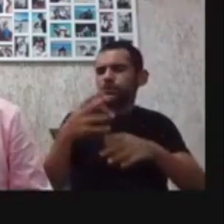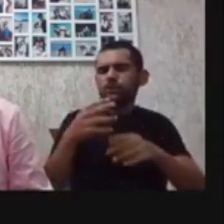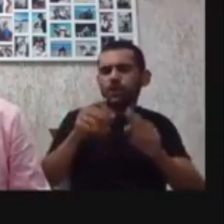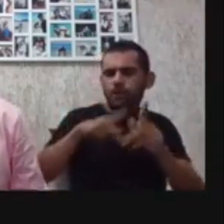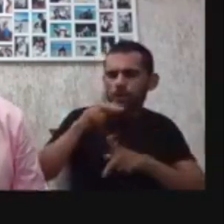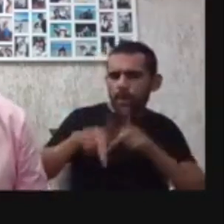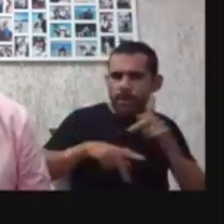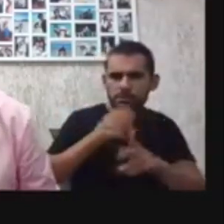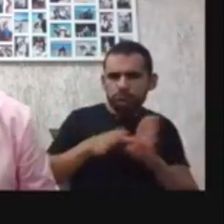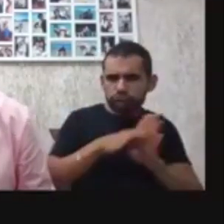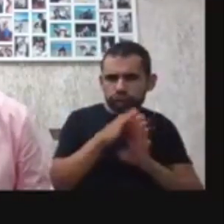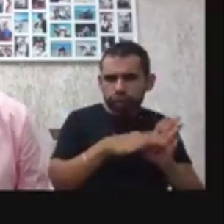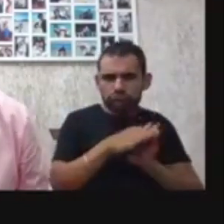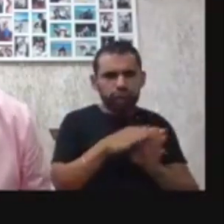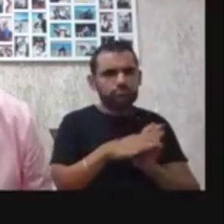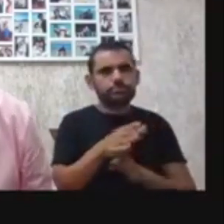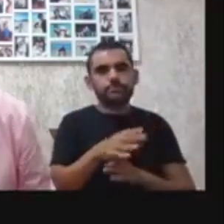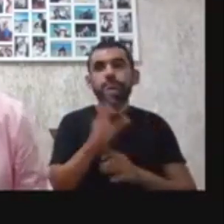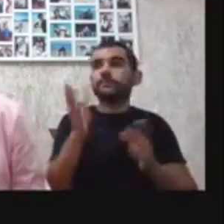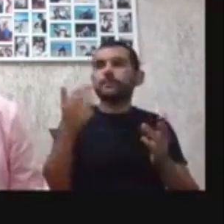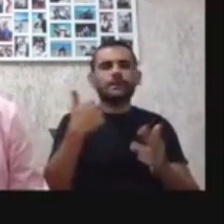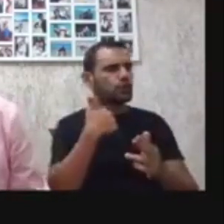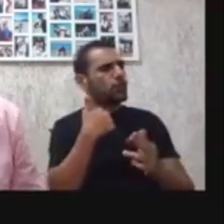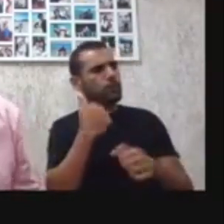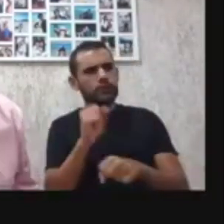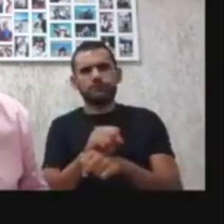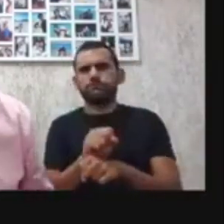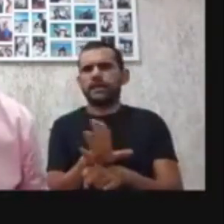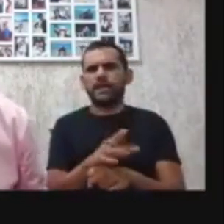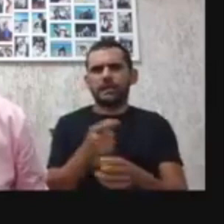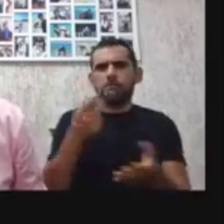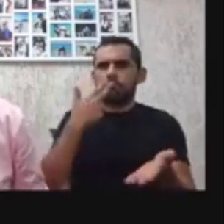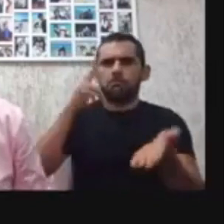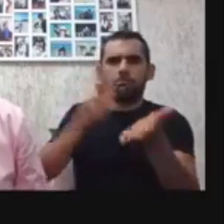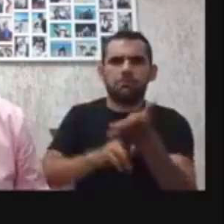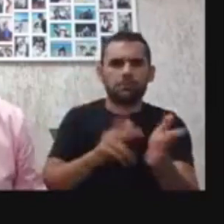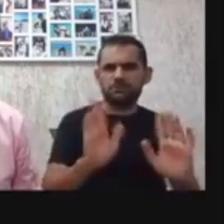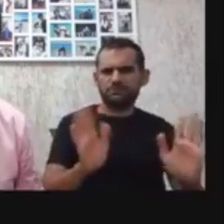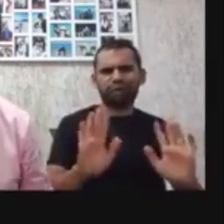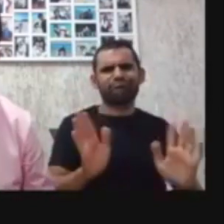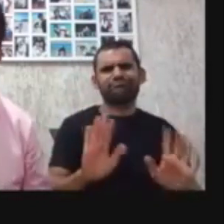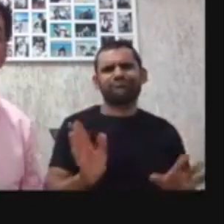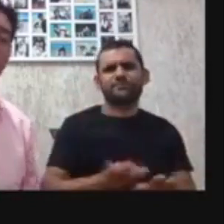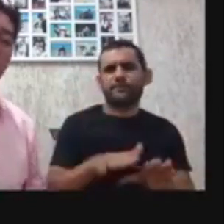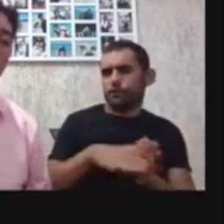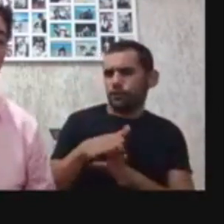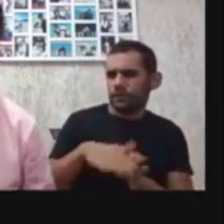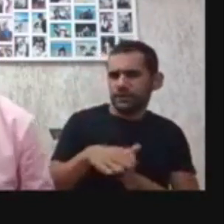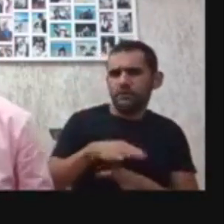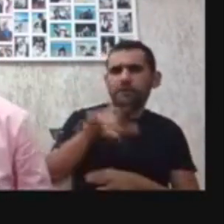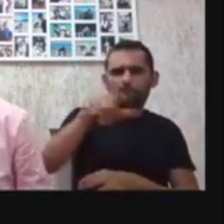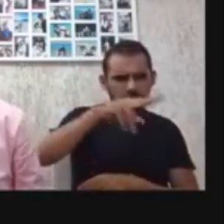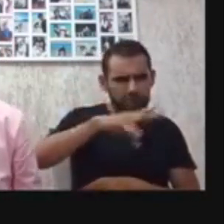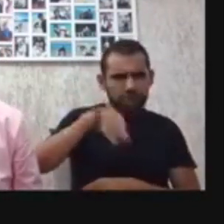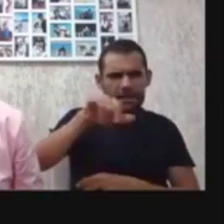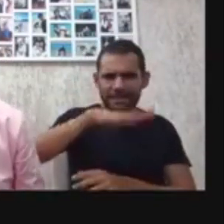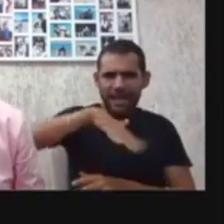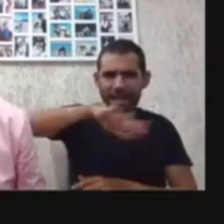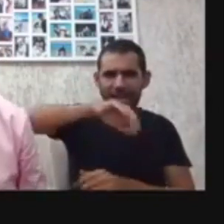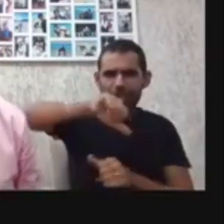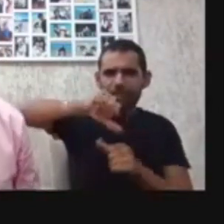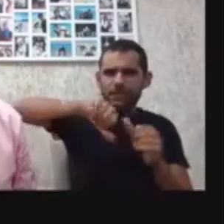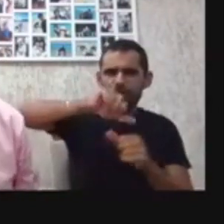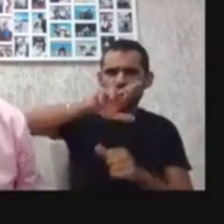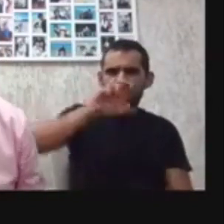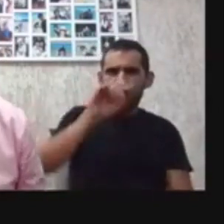entendeu? Cidadão parou ali, aqui não pode parar, né? Chegar multando, não. Aí eu te levo lá para a área do rotativo, que eu não sei se você vai me